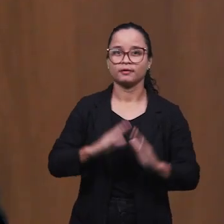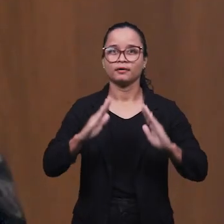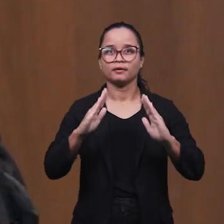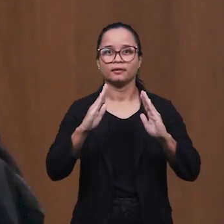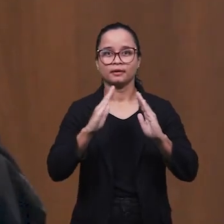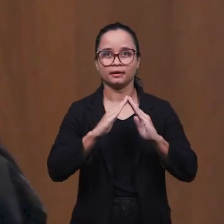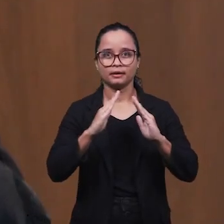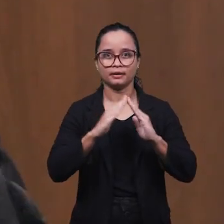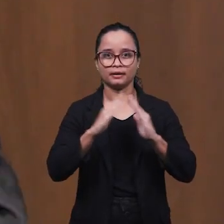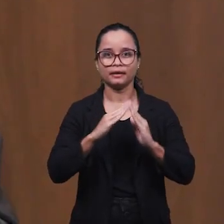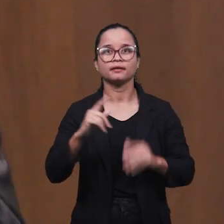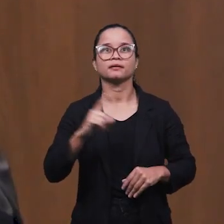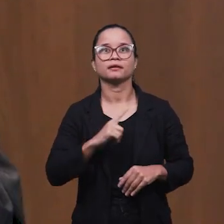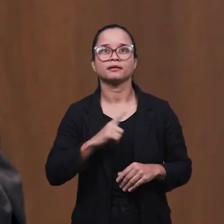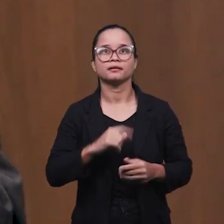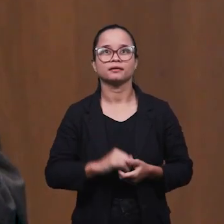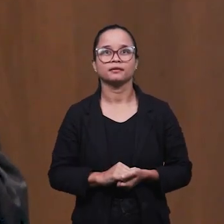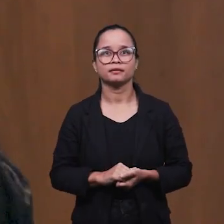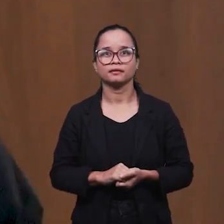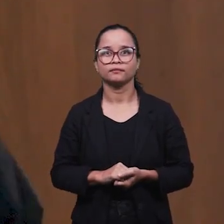que é o seguinte...